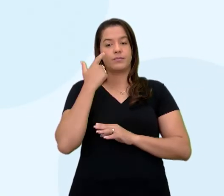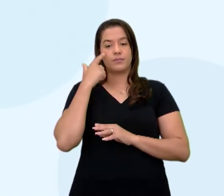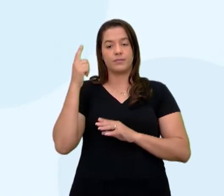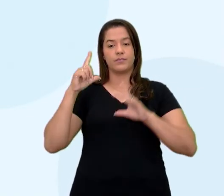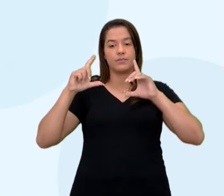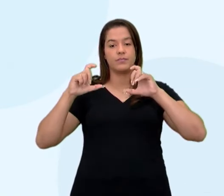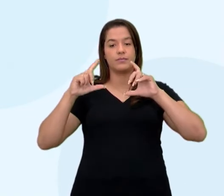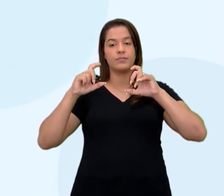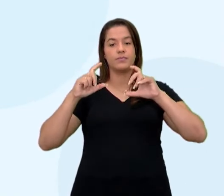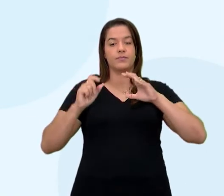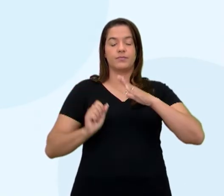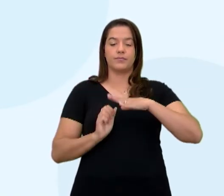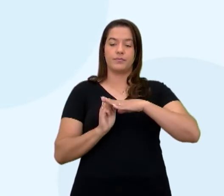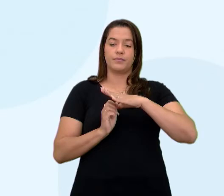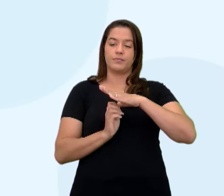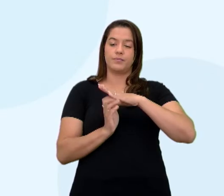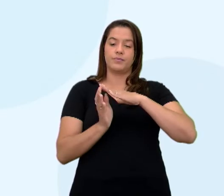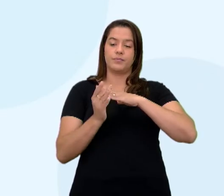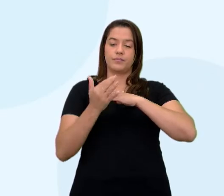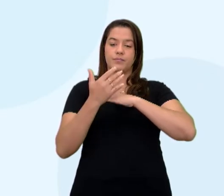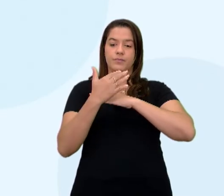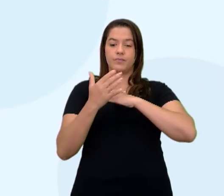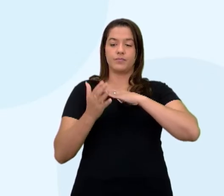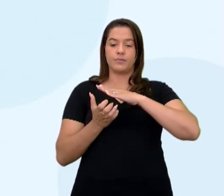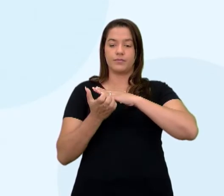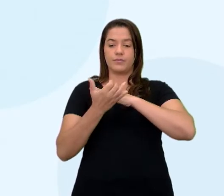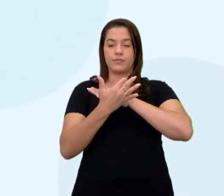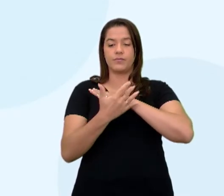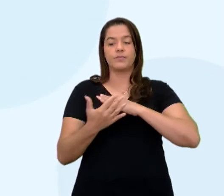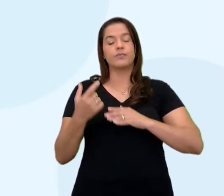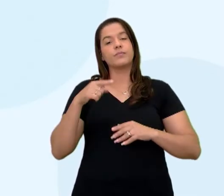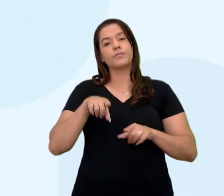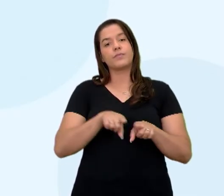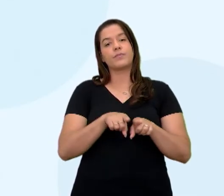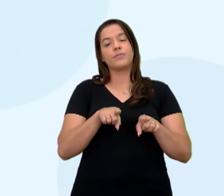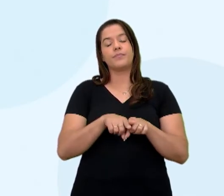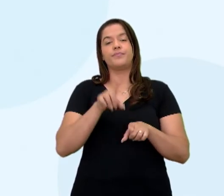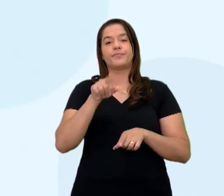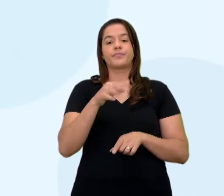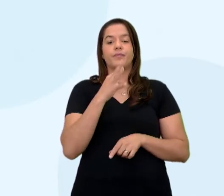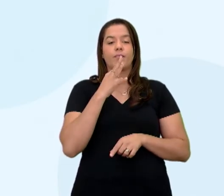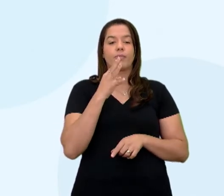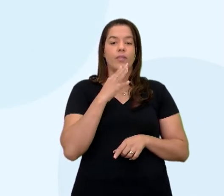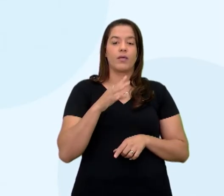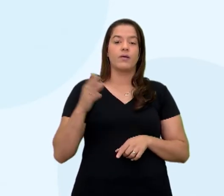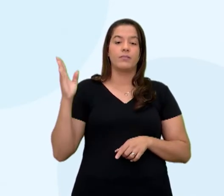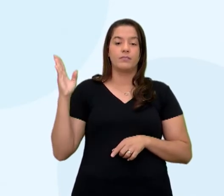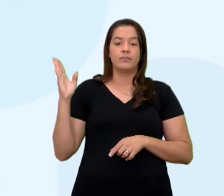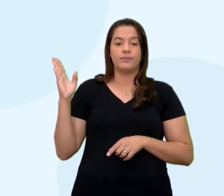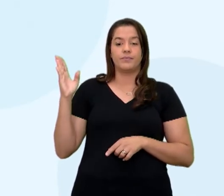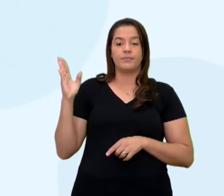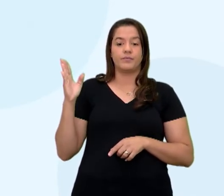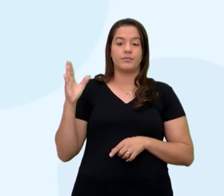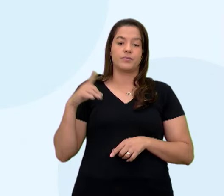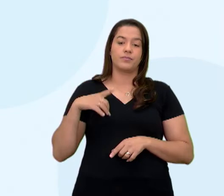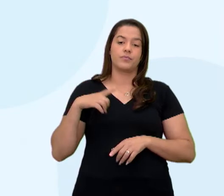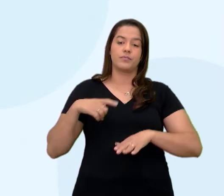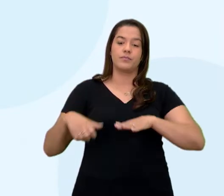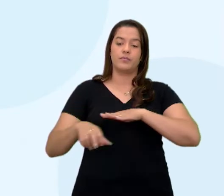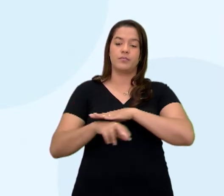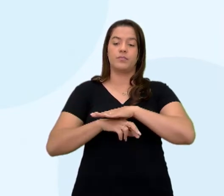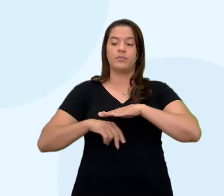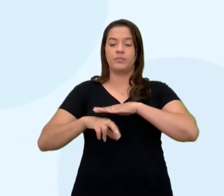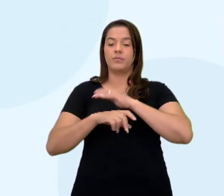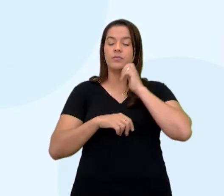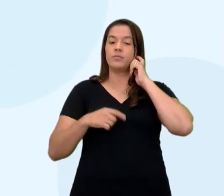imagem mostrando aí, né, toda a dorsal, né, ela também é conhecida aí pelo nome de dorsal submarina, né, ou